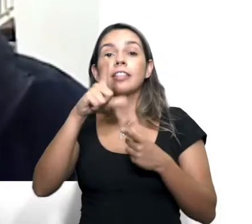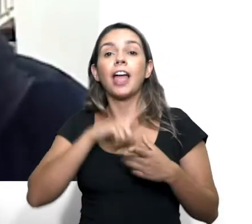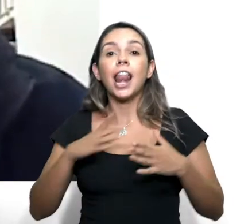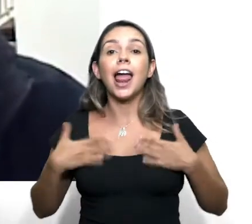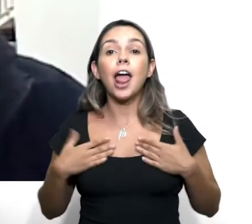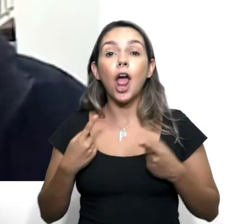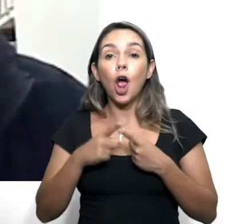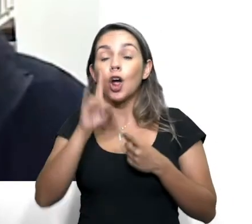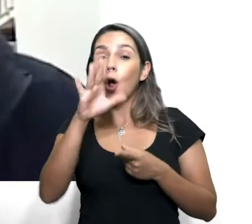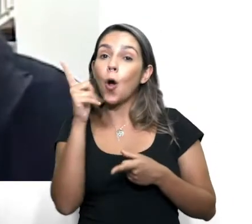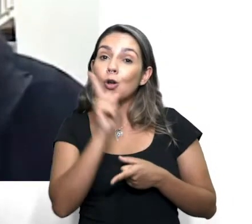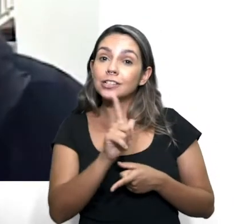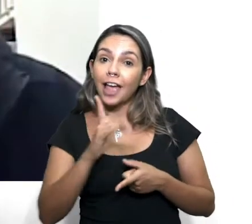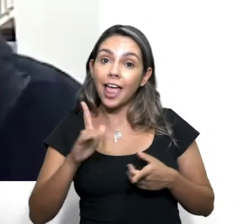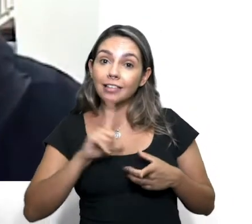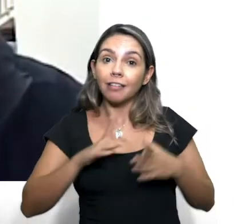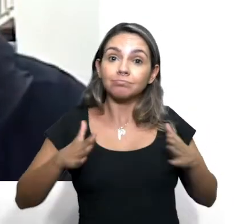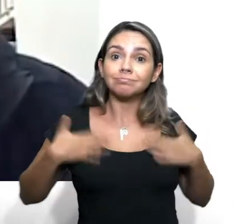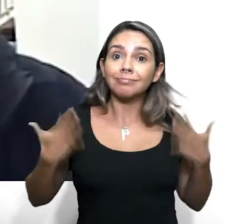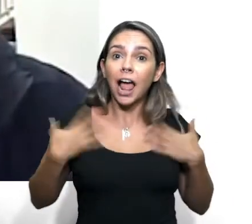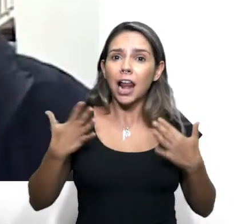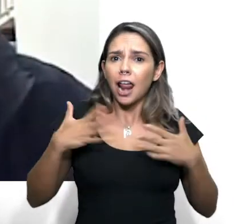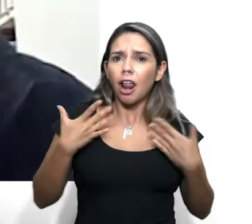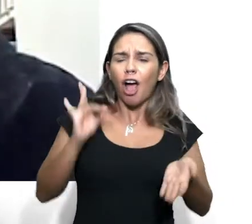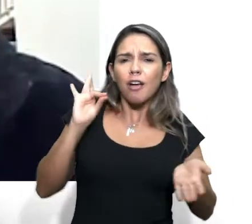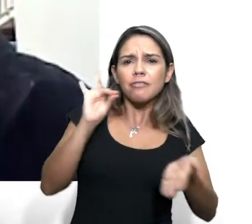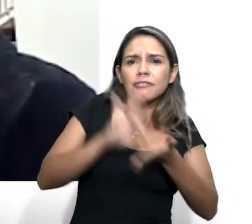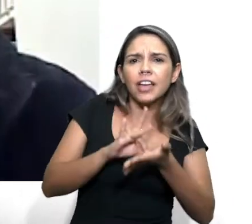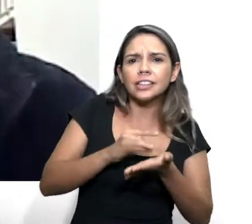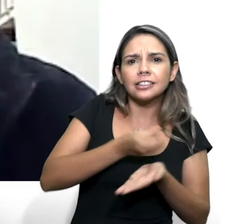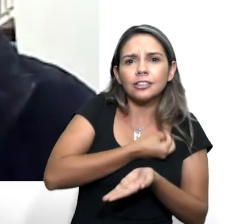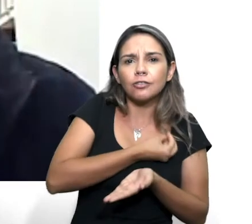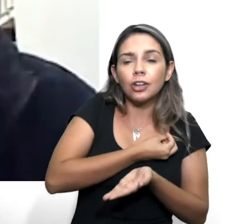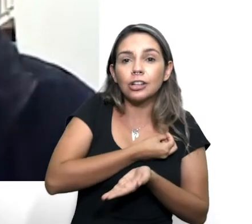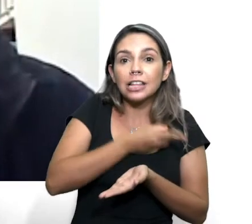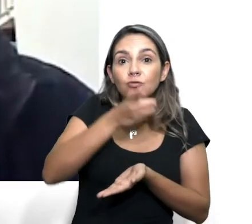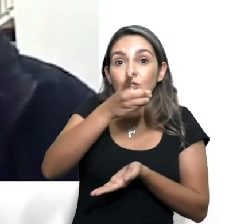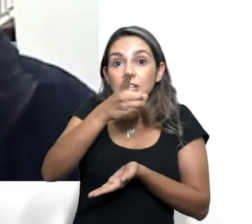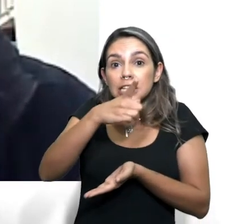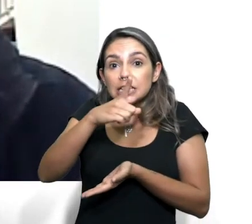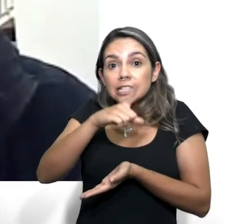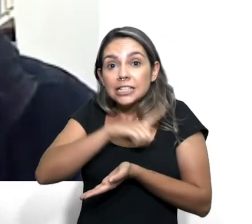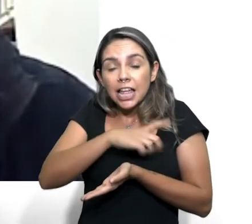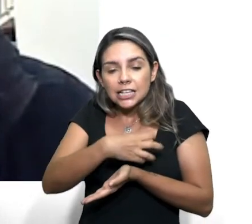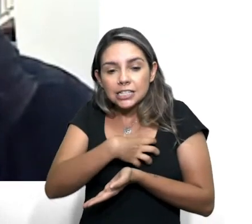essa extraordinária pulsão de vida, acho eu, quando se sentiu o bater